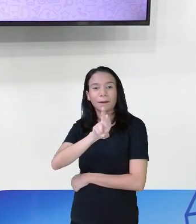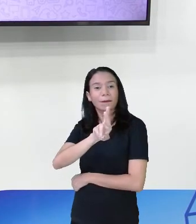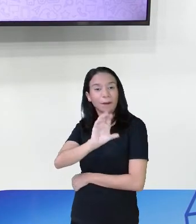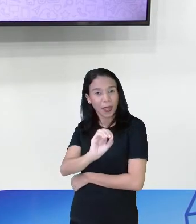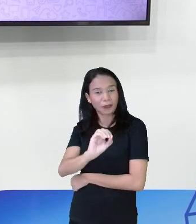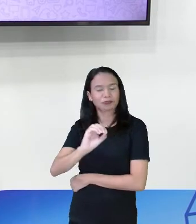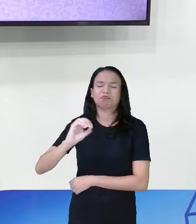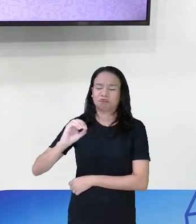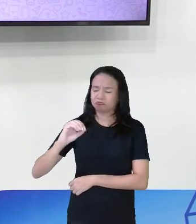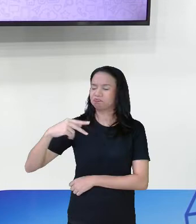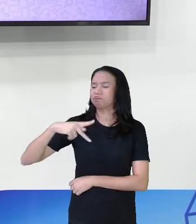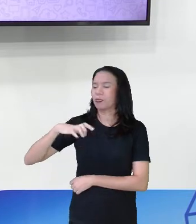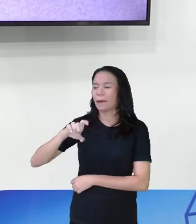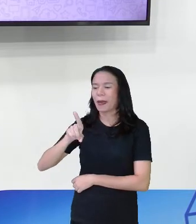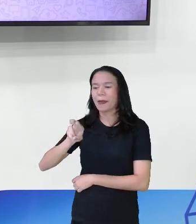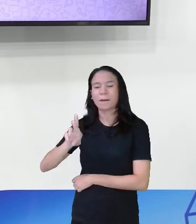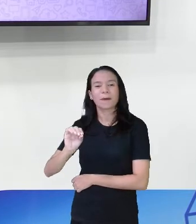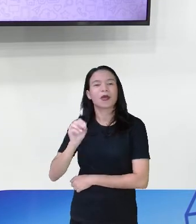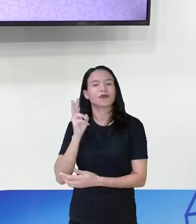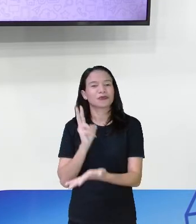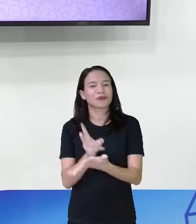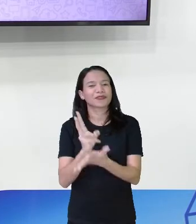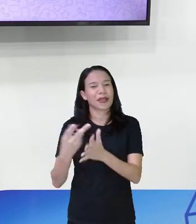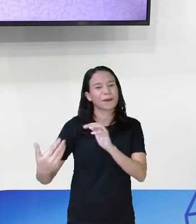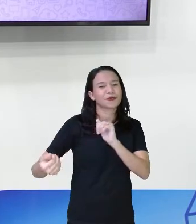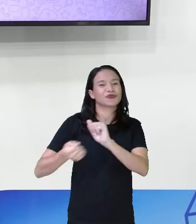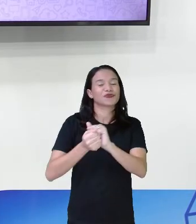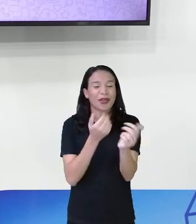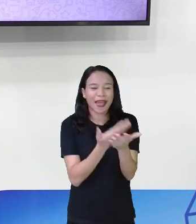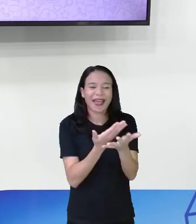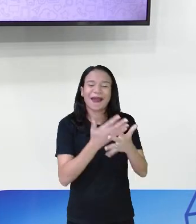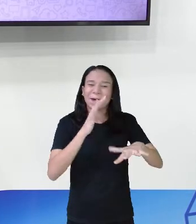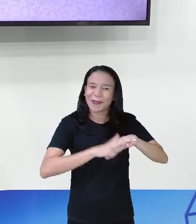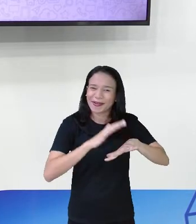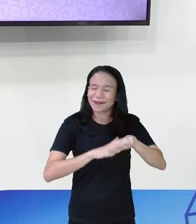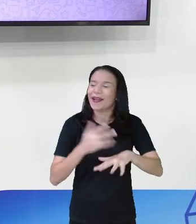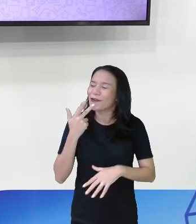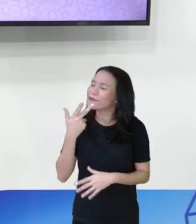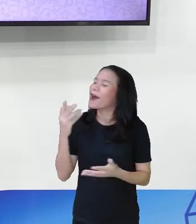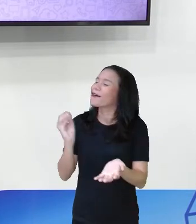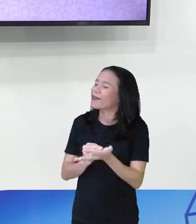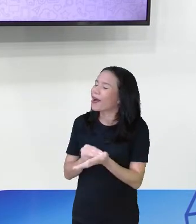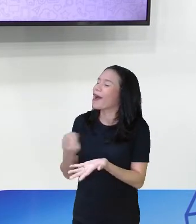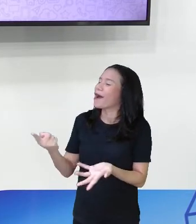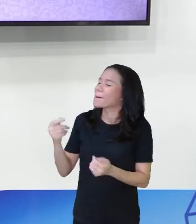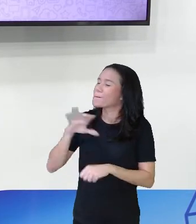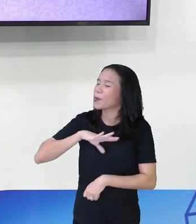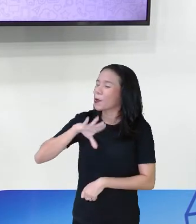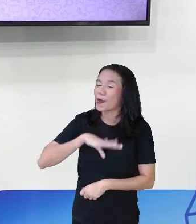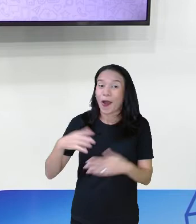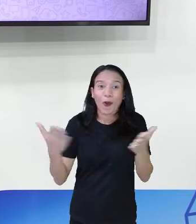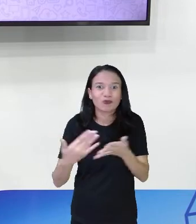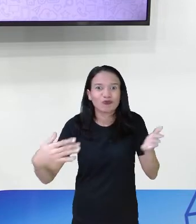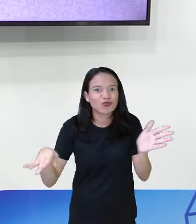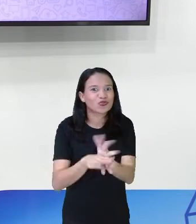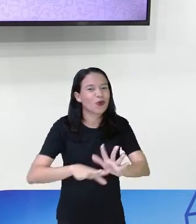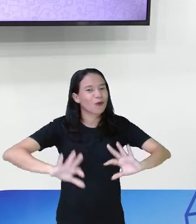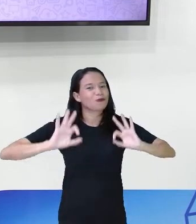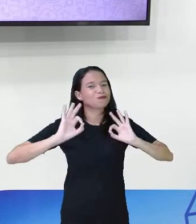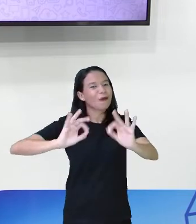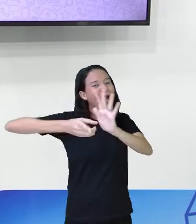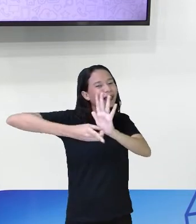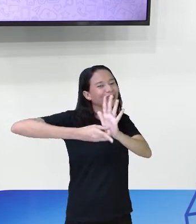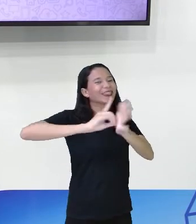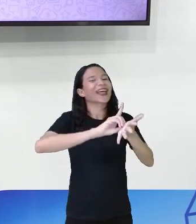sempre arrasando nas aulas de matemática, eu sempre cobro a presença dele na aula de português. Ele hoje chegou e chegou